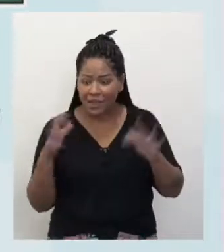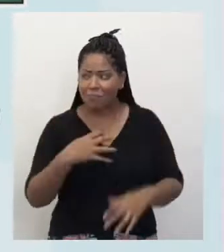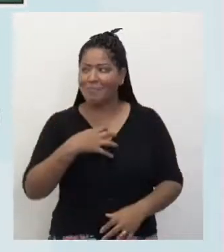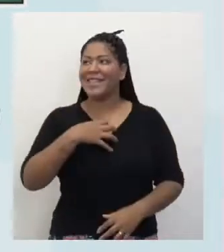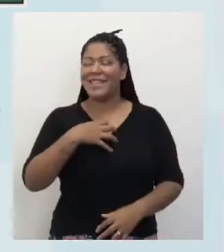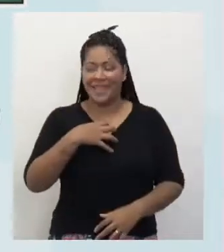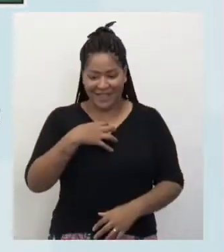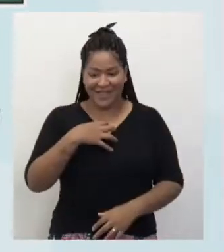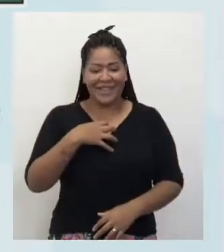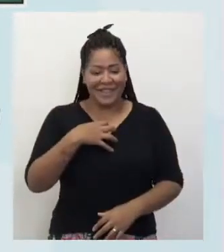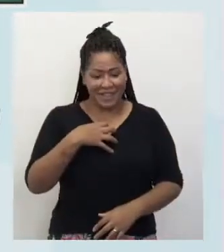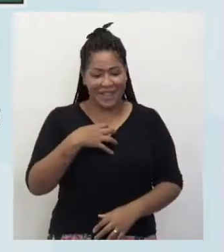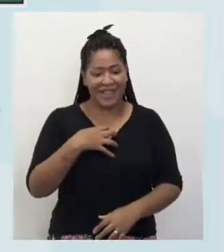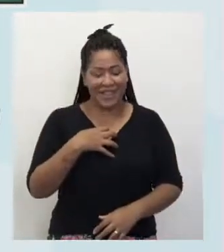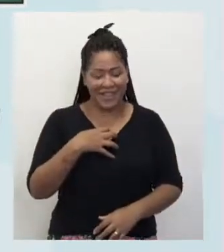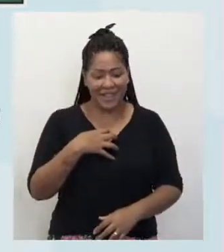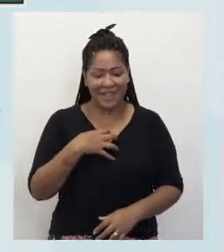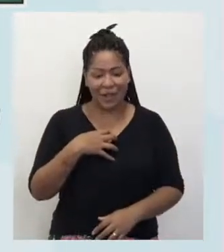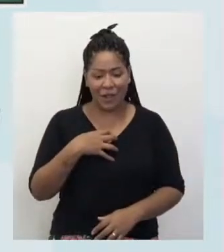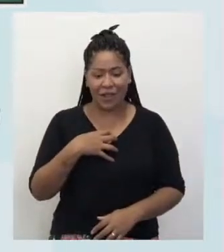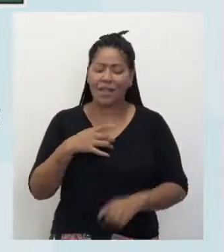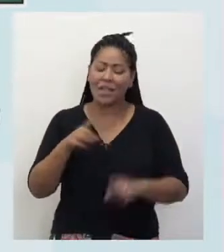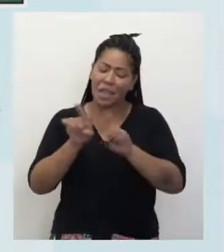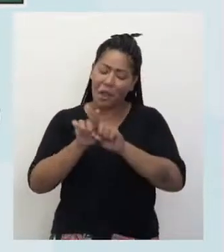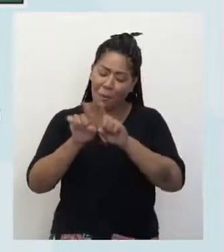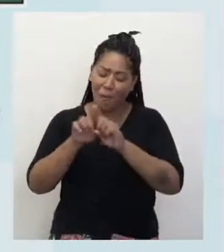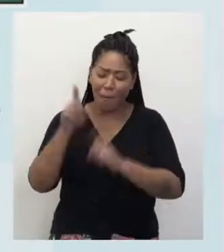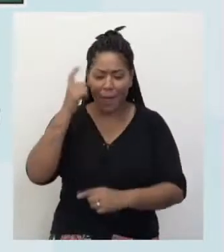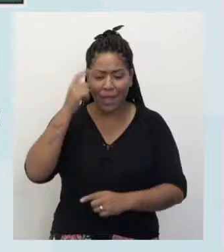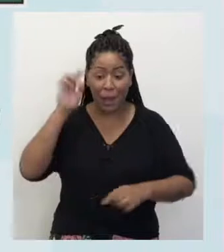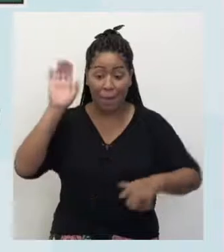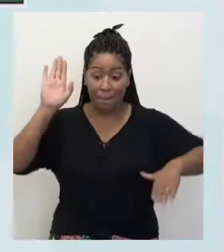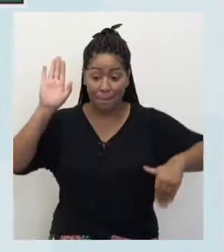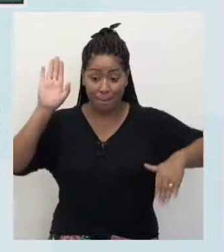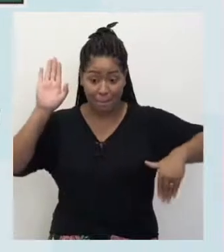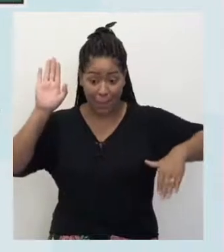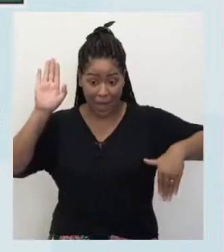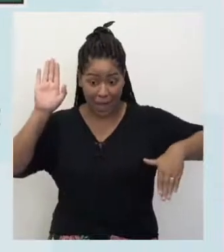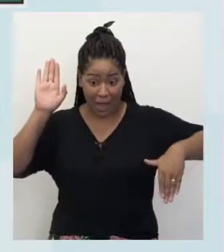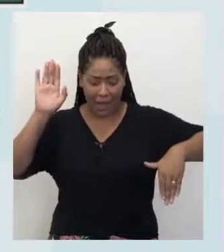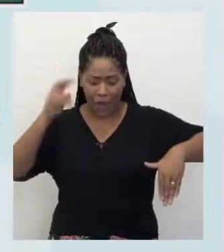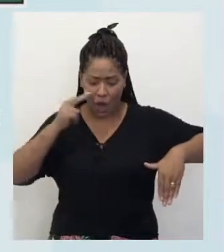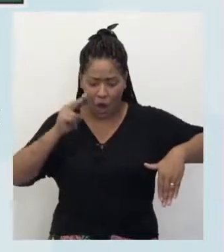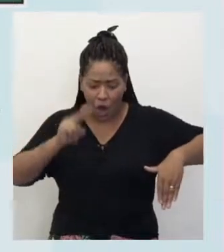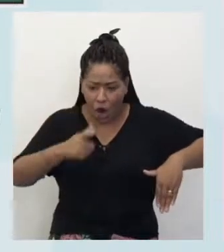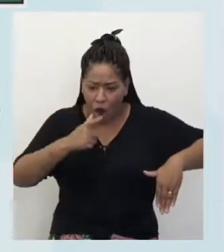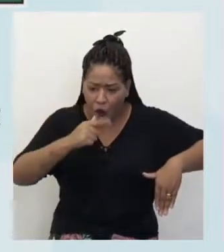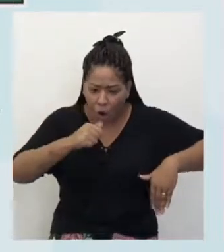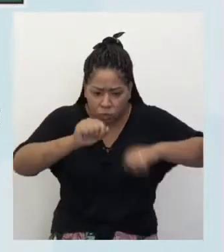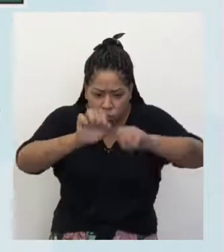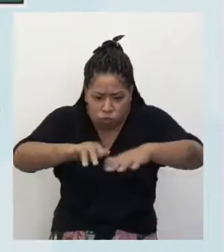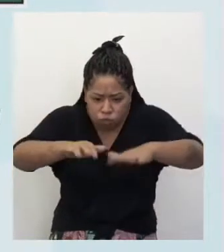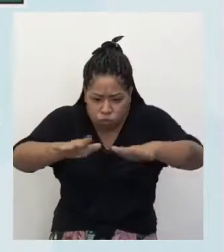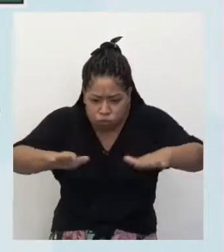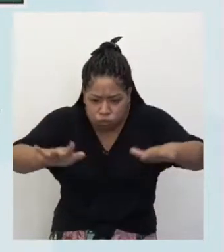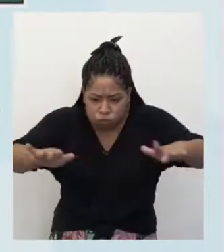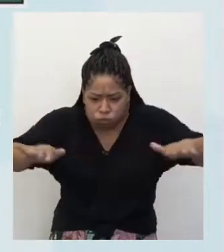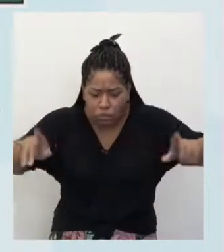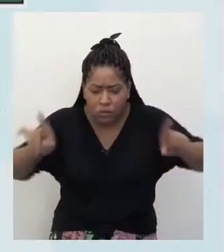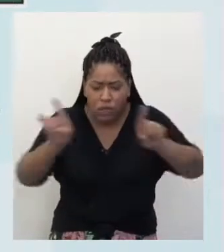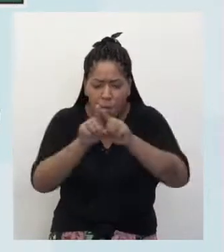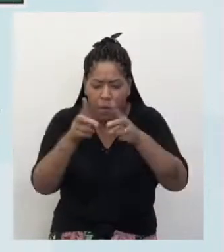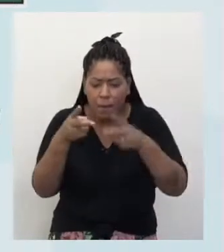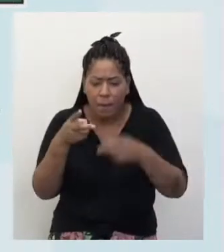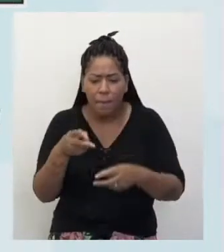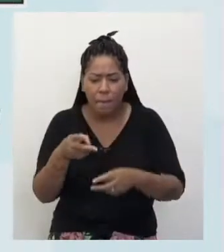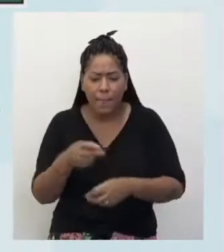Quase sempre nos faz pensar em praia, que ali ao fundo também nós temos, né? O mar. Se a gente observar os cabelos dela, ó, estão